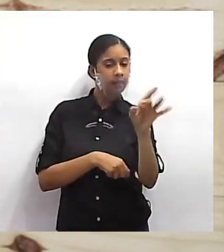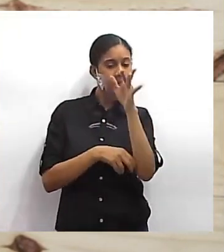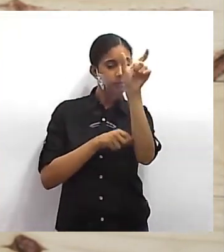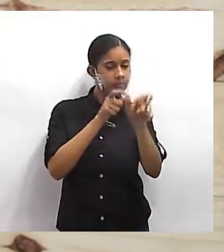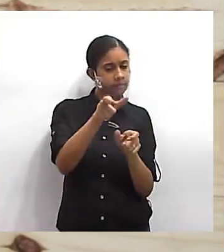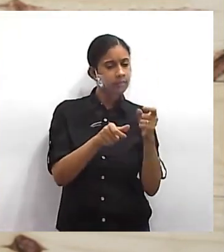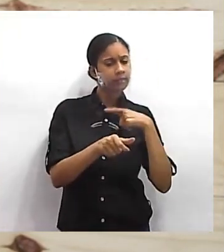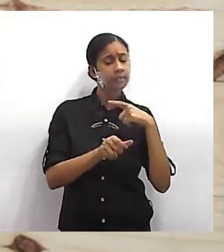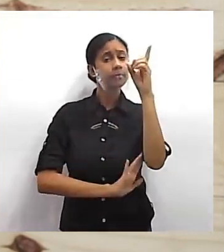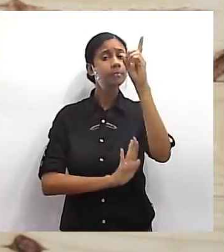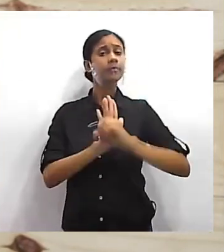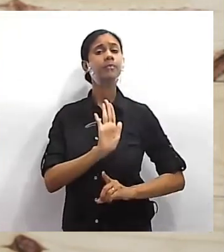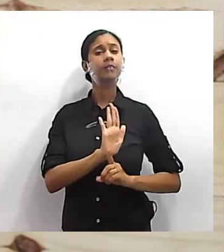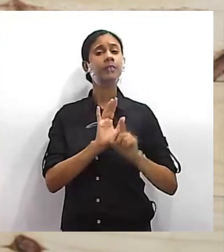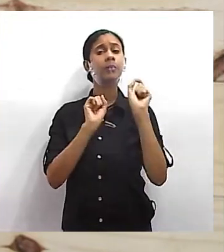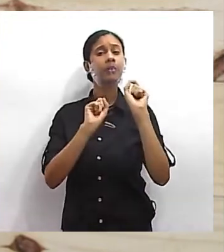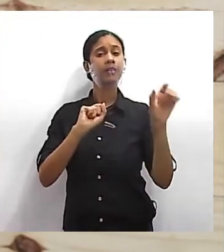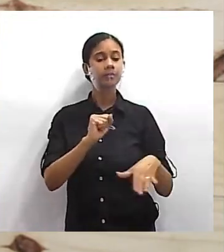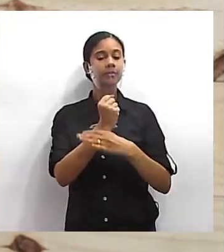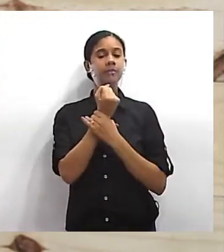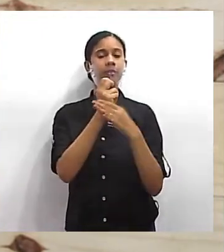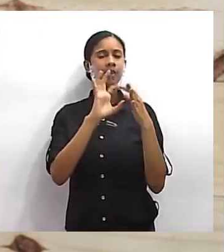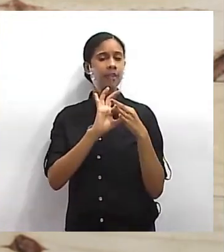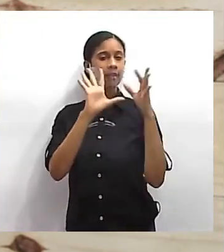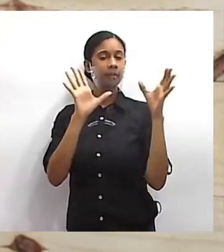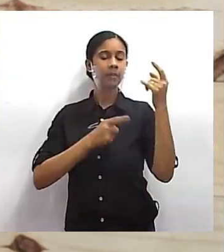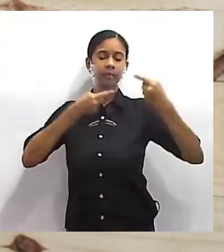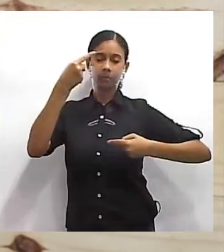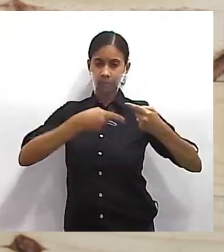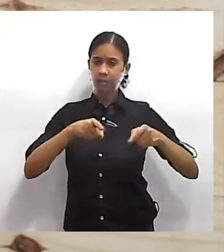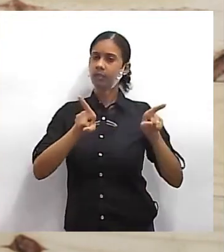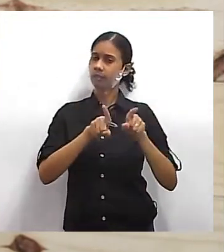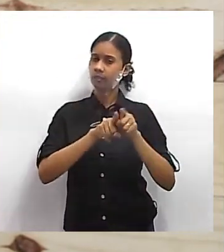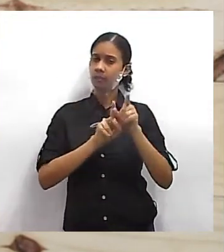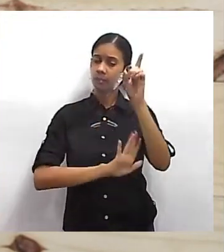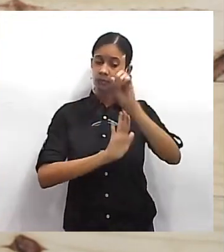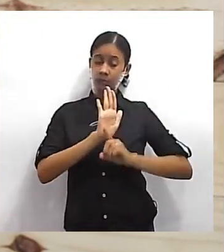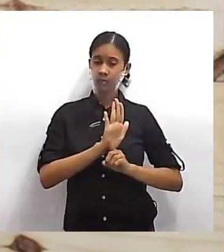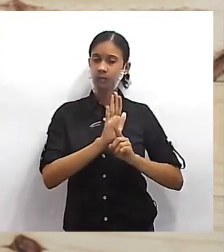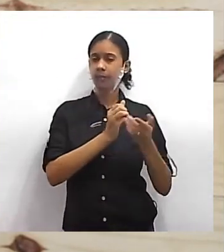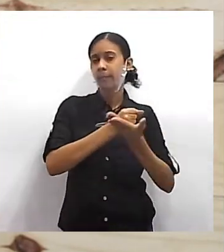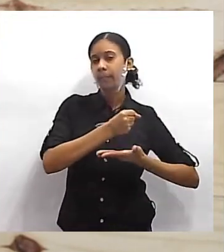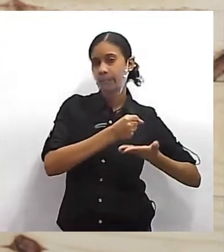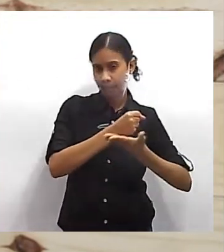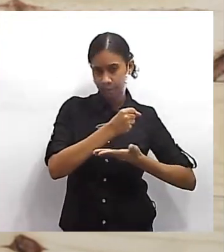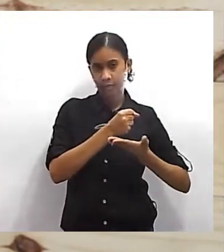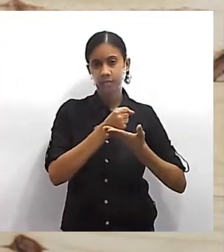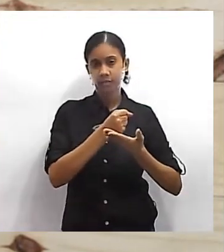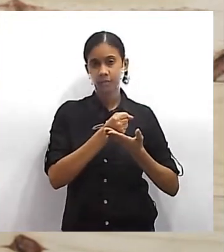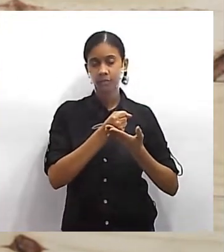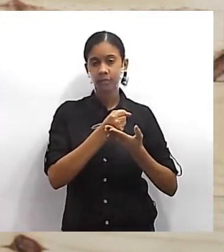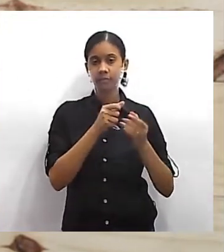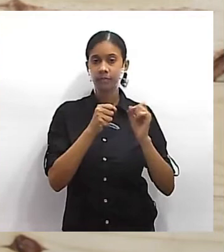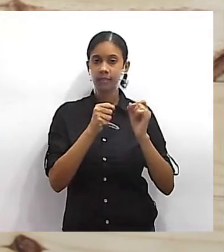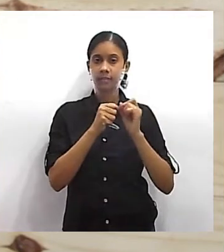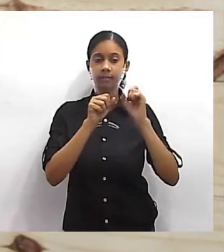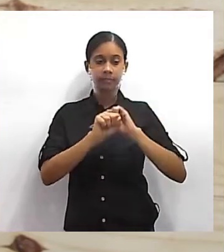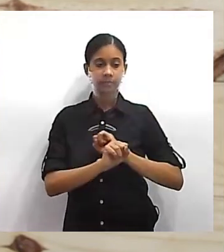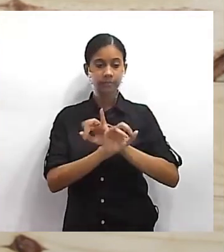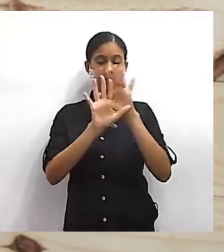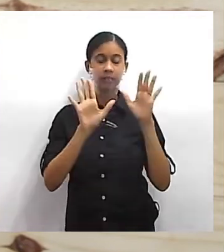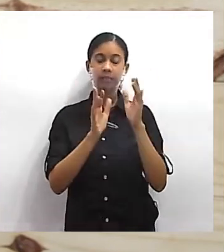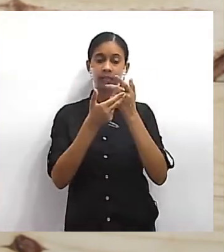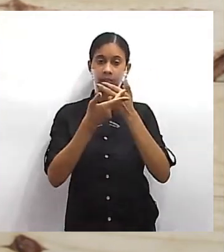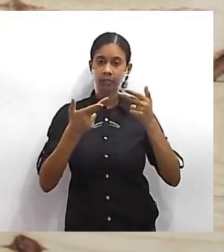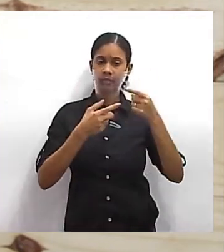direito, assegurar as liberdades políticas e os direitos básicos, oferecer transparência na